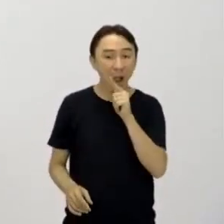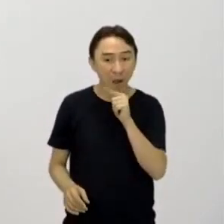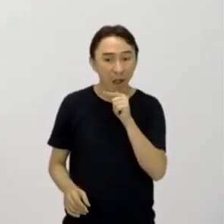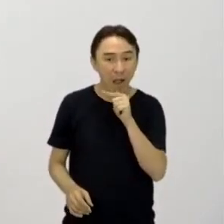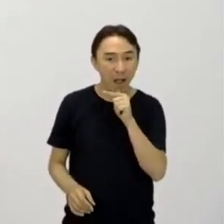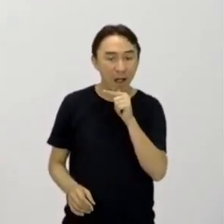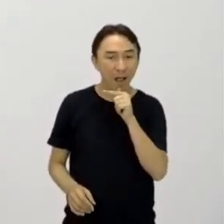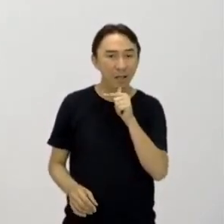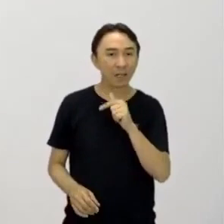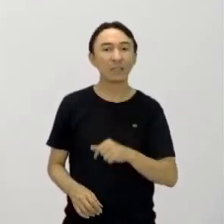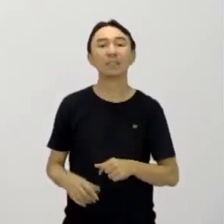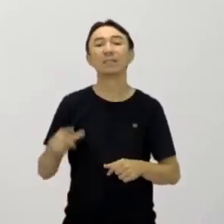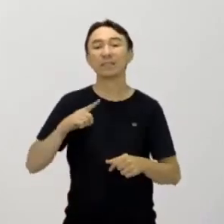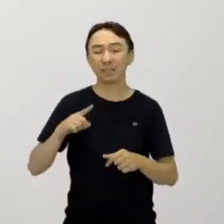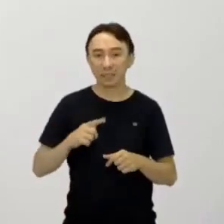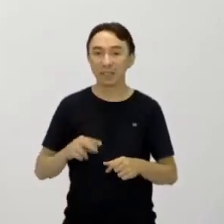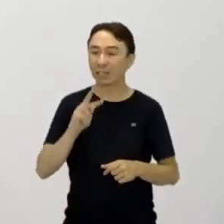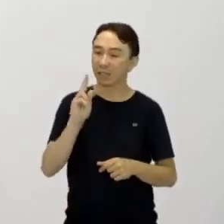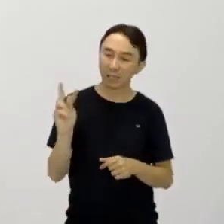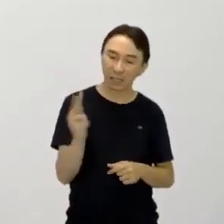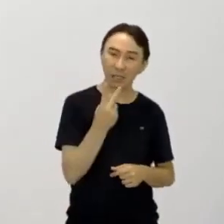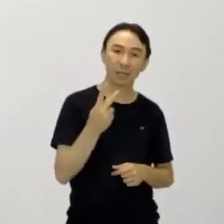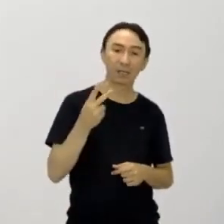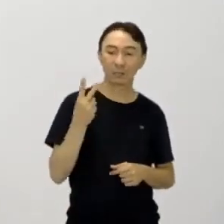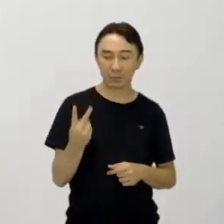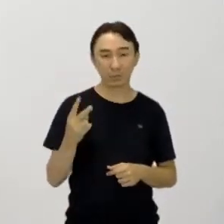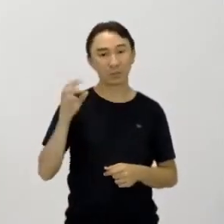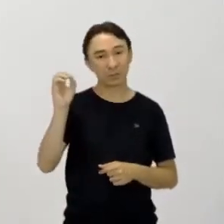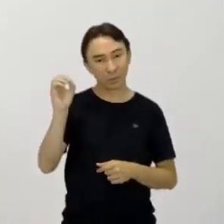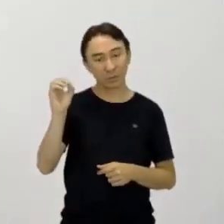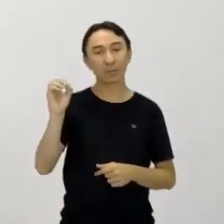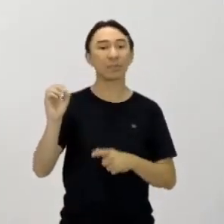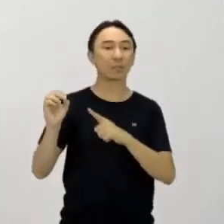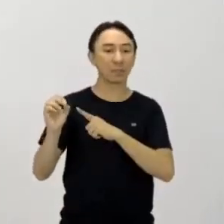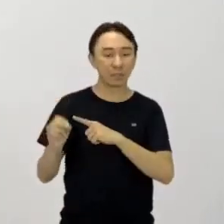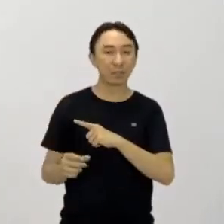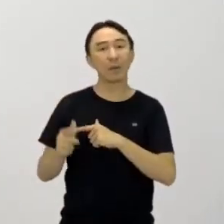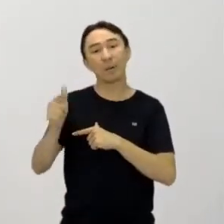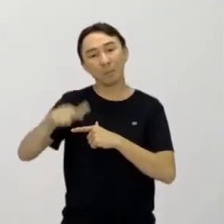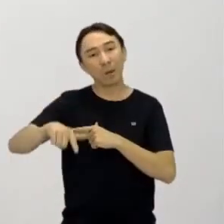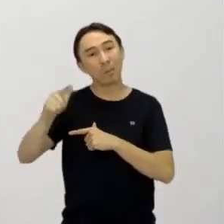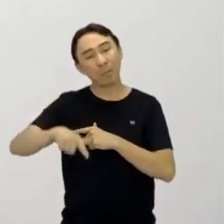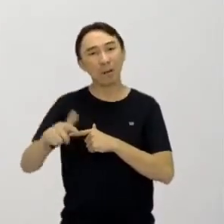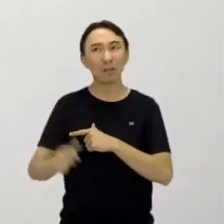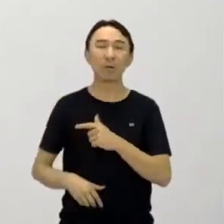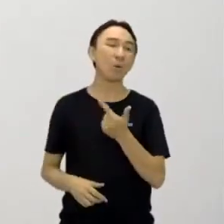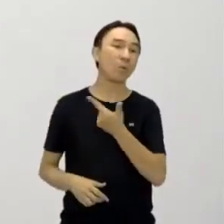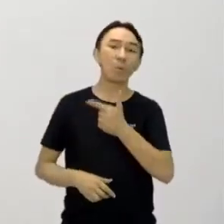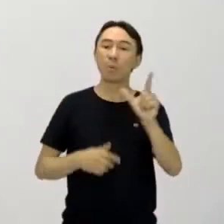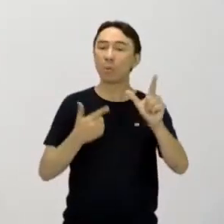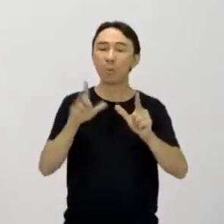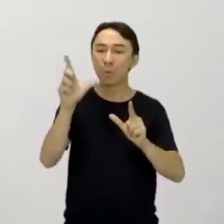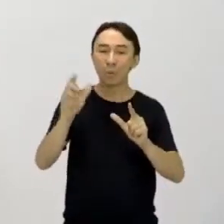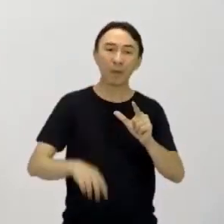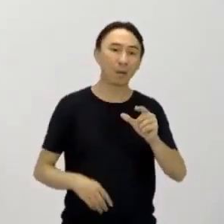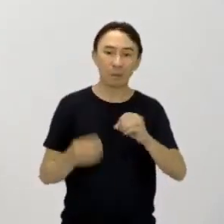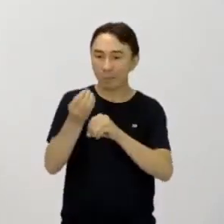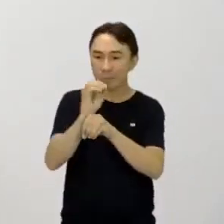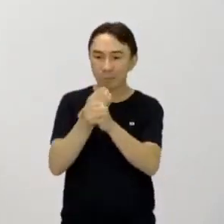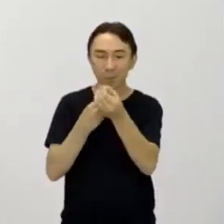água, H2O, misturada com diversas outras átomos, moléculas